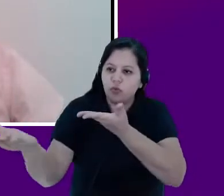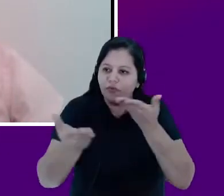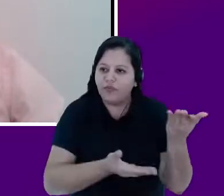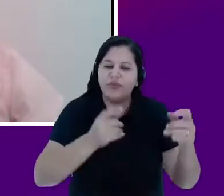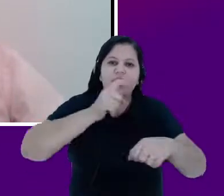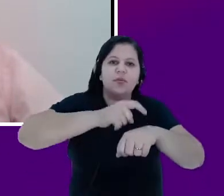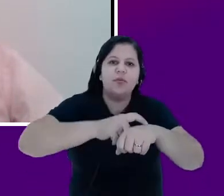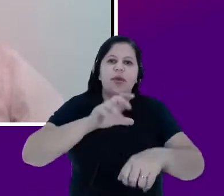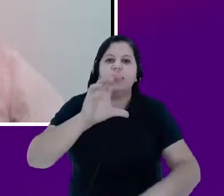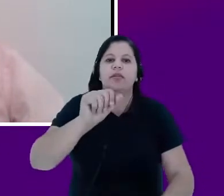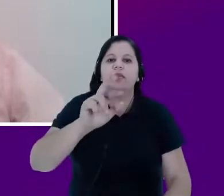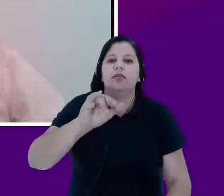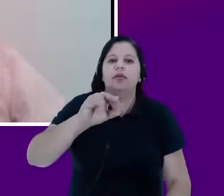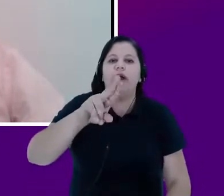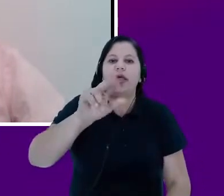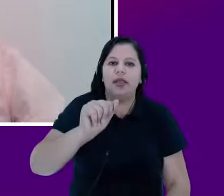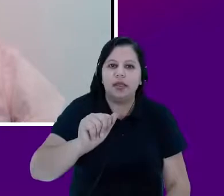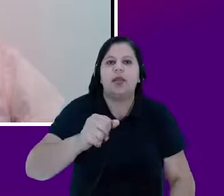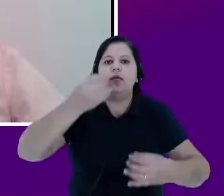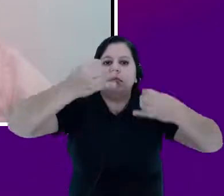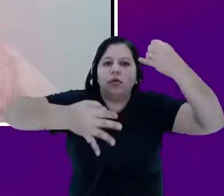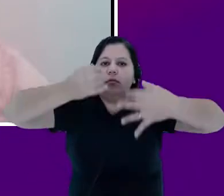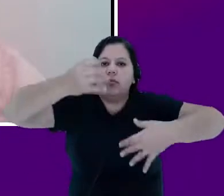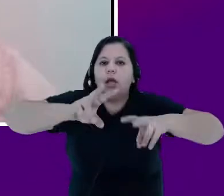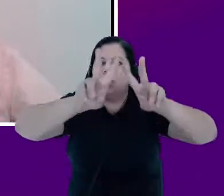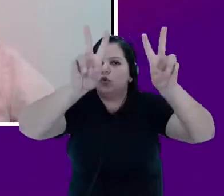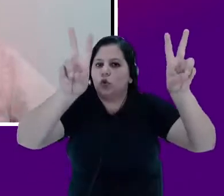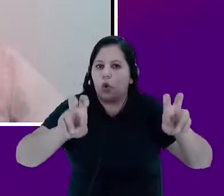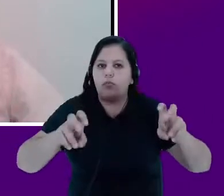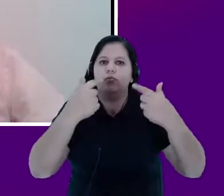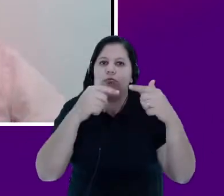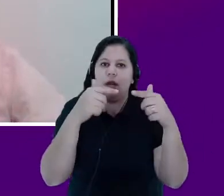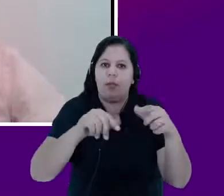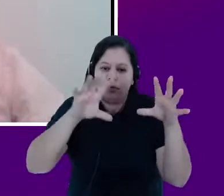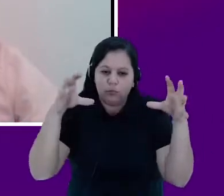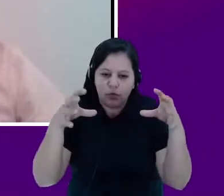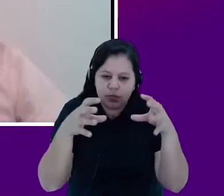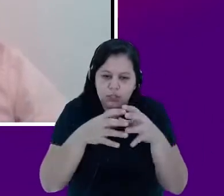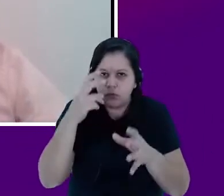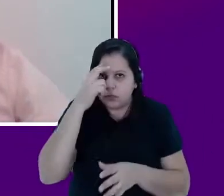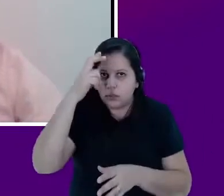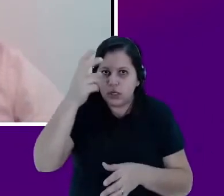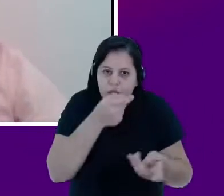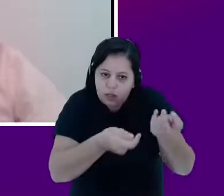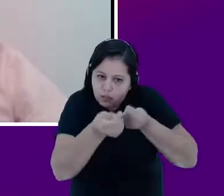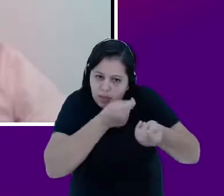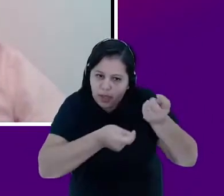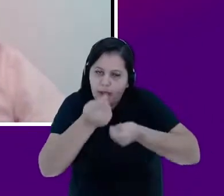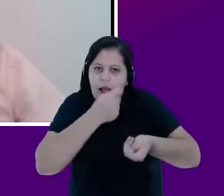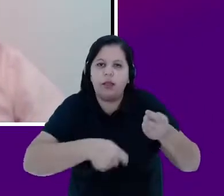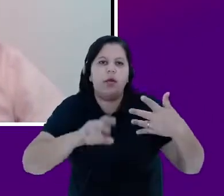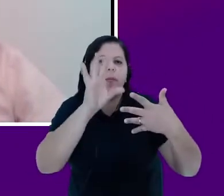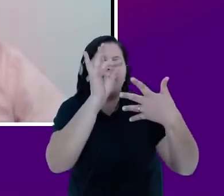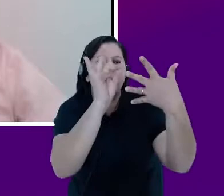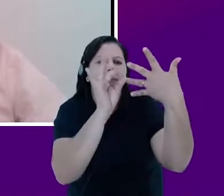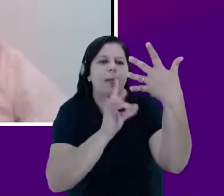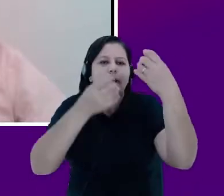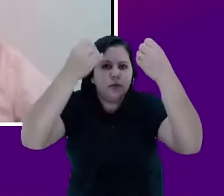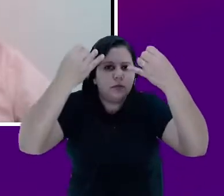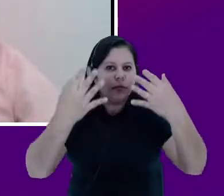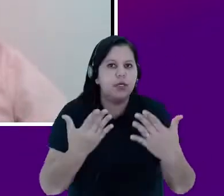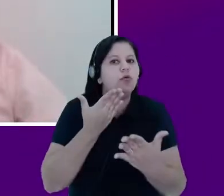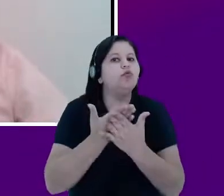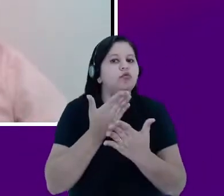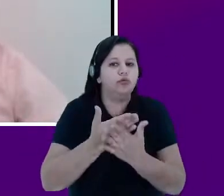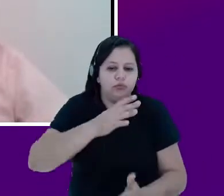pouco conosco sobre os trabalhos desenvolvidos pela Comissão de Inteligência de Mercado e trazer detalhes dos estudos realizados por este